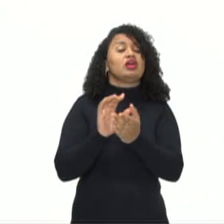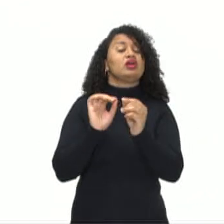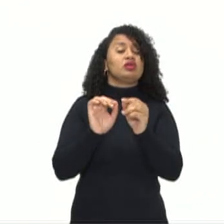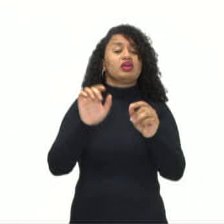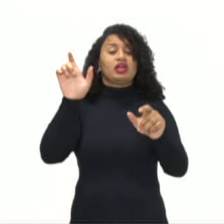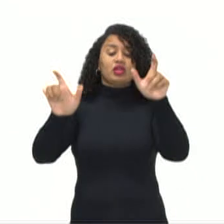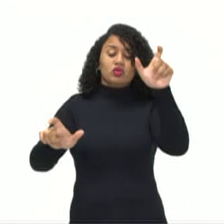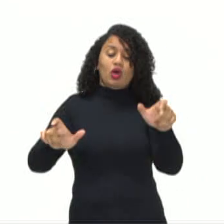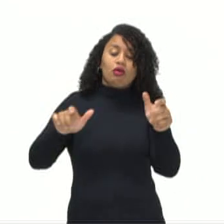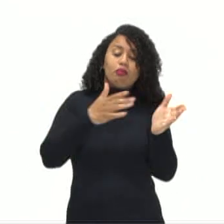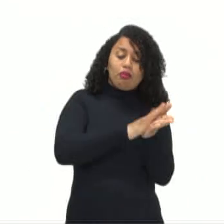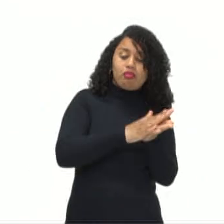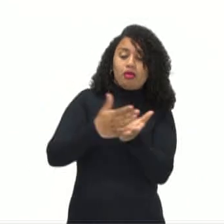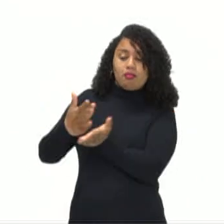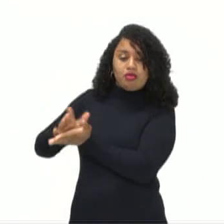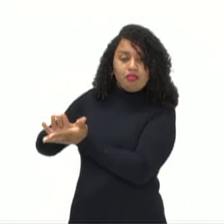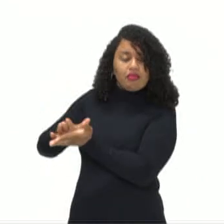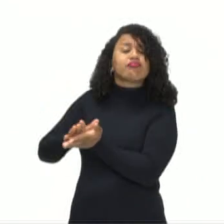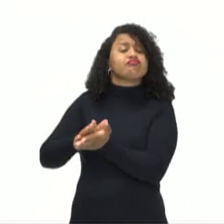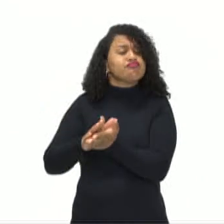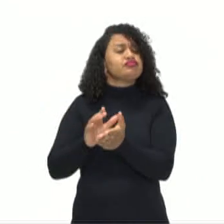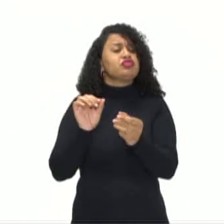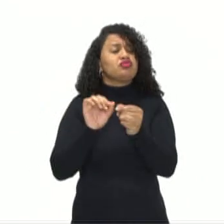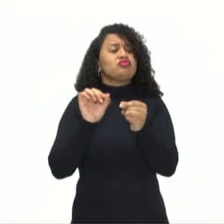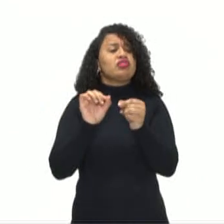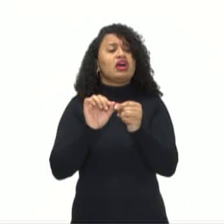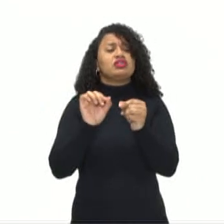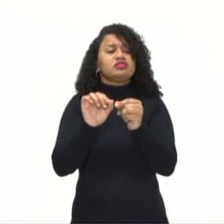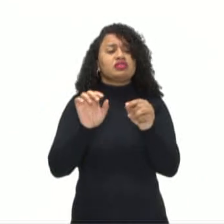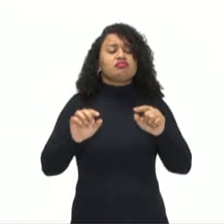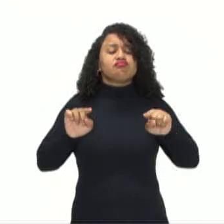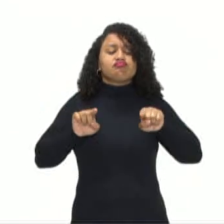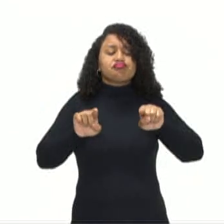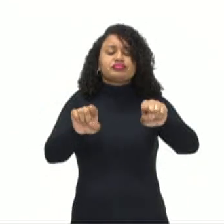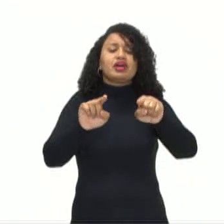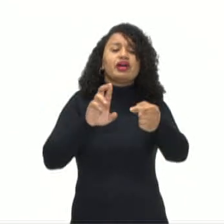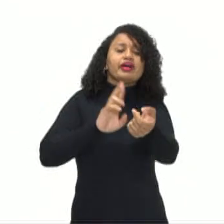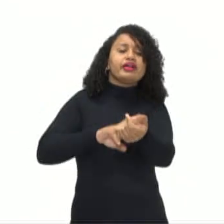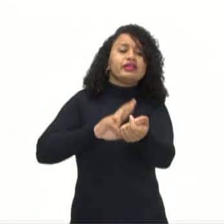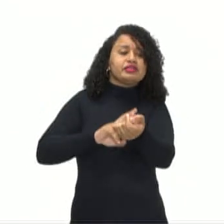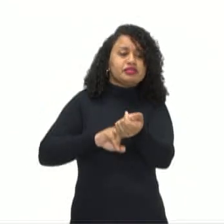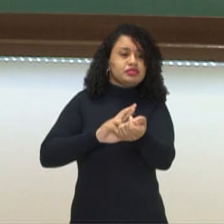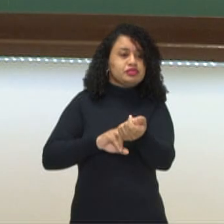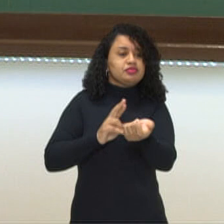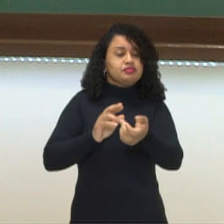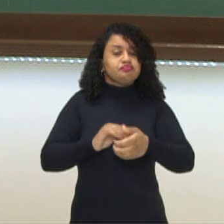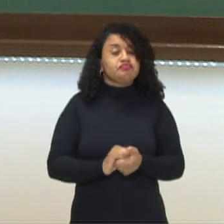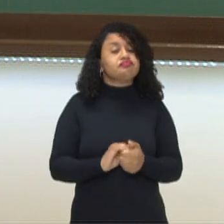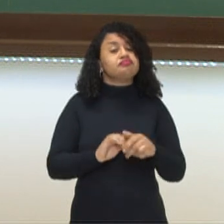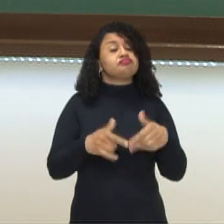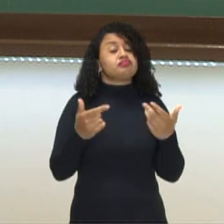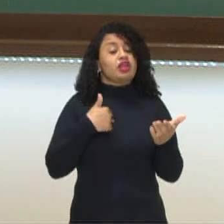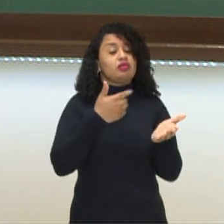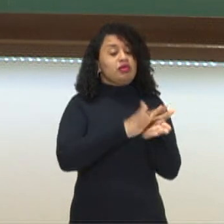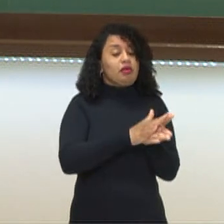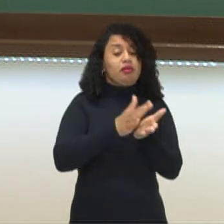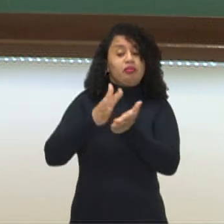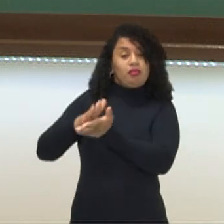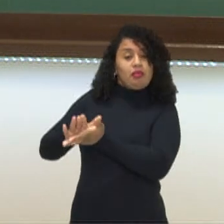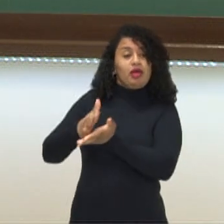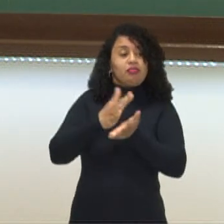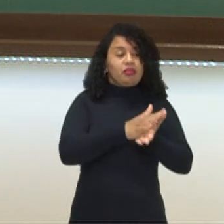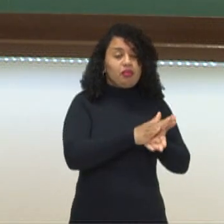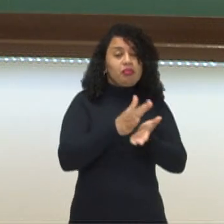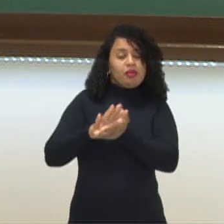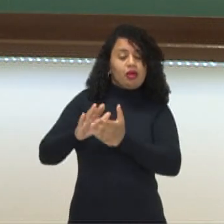por cada um dos seus emboladores que realizam uma mesma linha rítmica, né? Então ali vão tendo a mesma linha rítmica, tocando